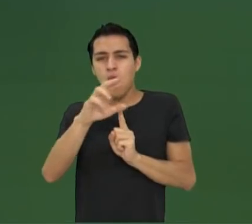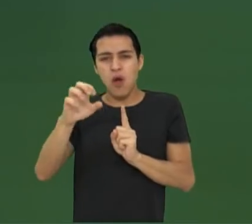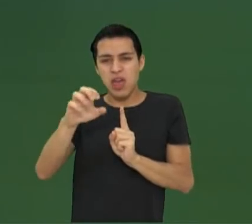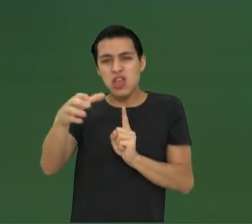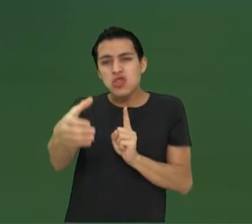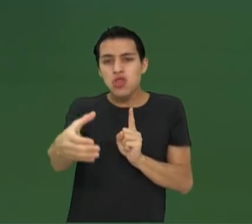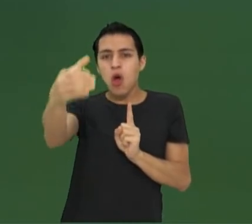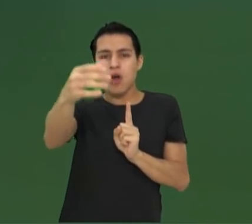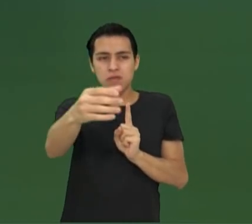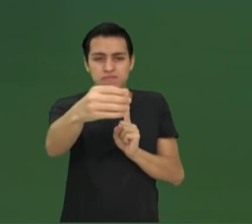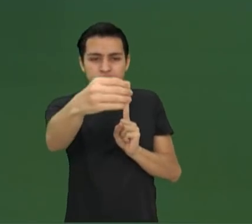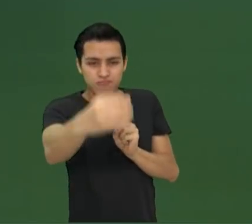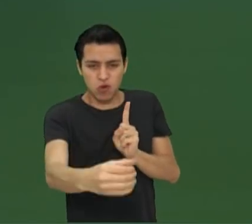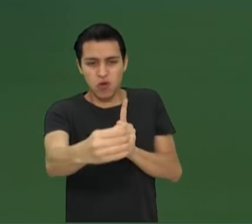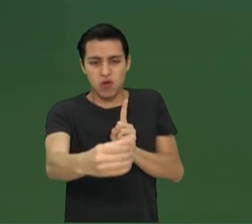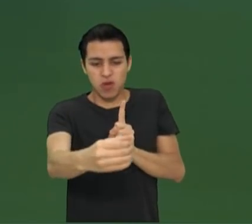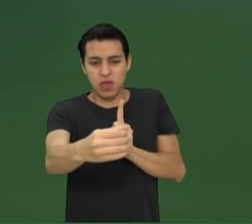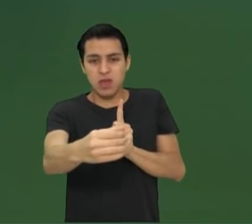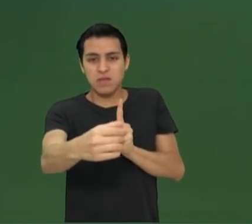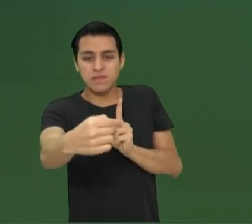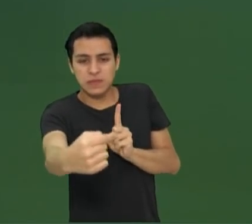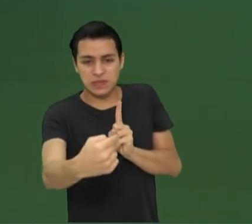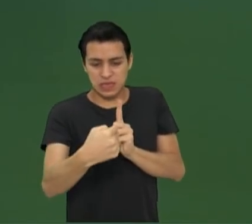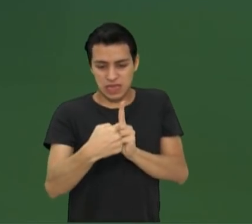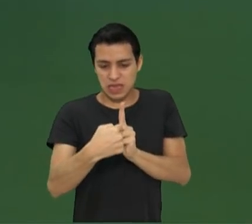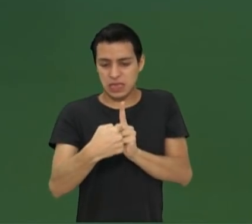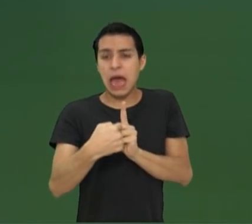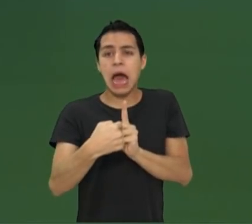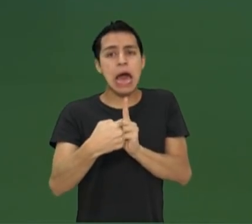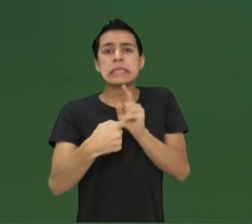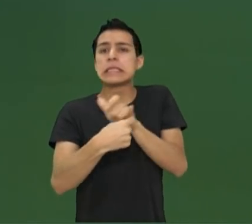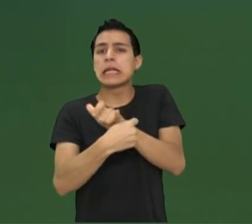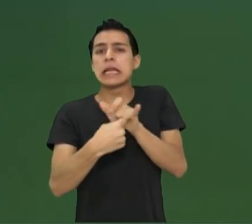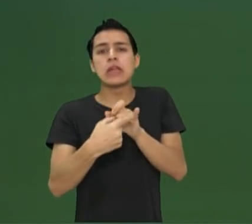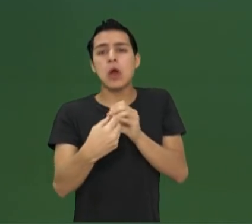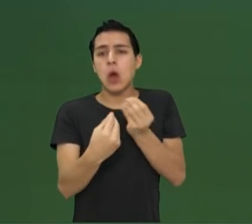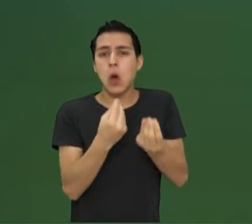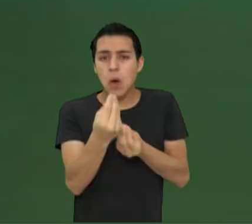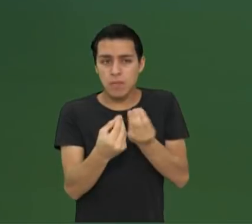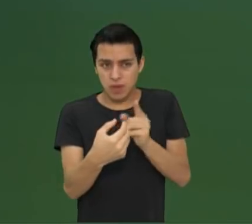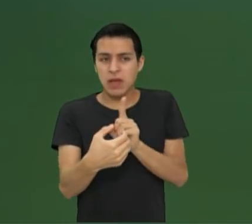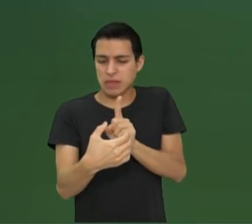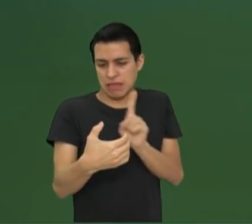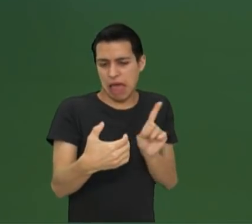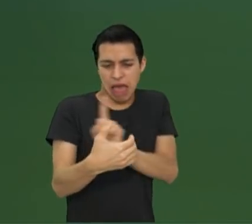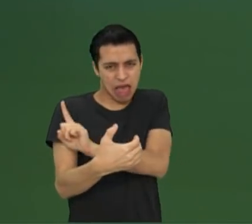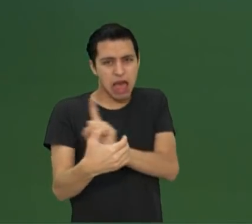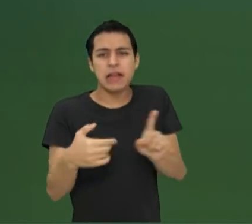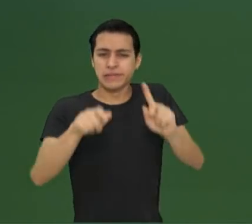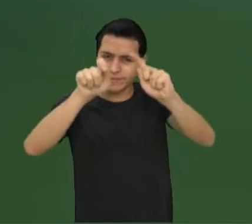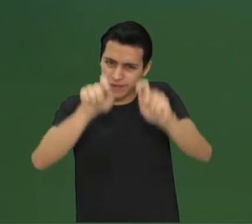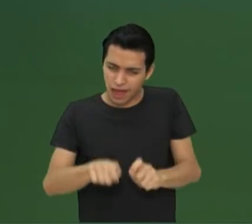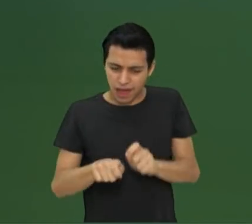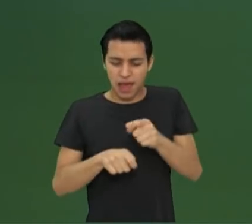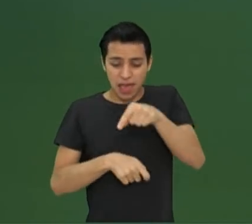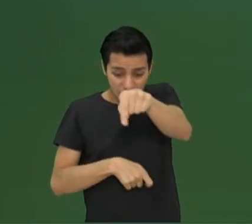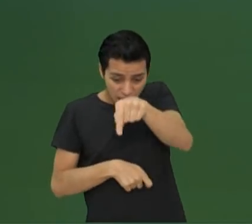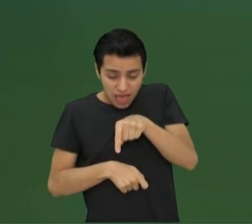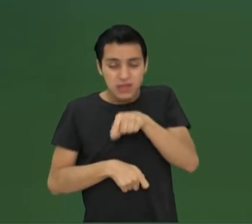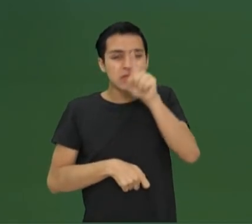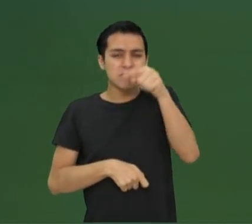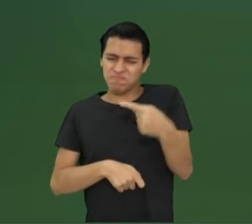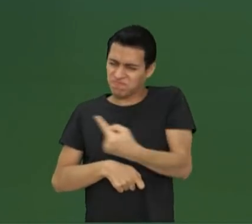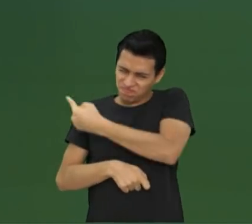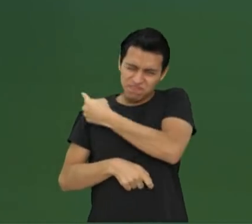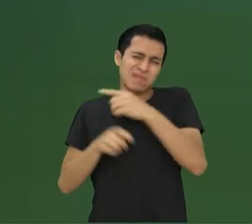um xeque lá no rei preto. Ó. Então ele tem opções de fuga? Tem opções de fuga, mas é só para você entender. Isso é uma posição,